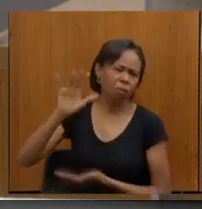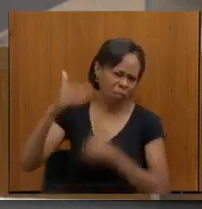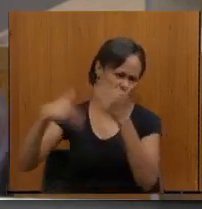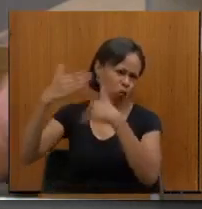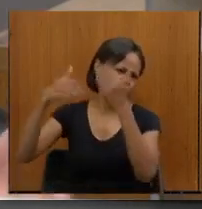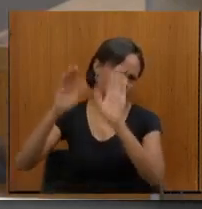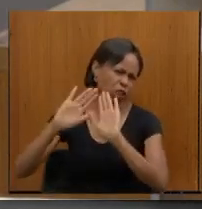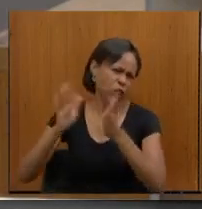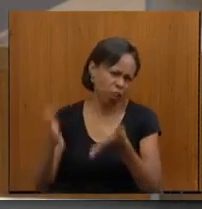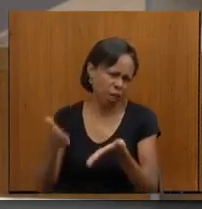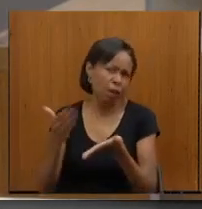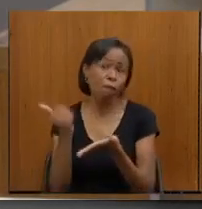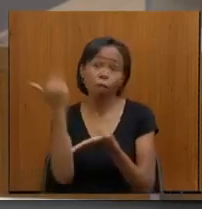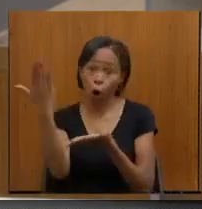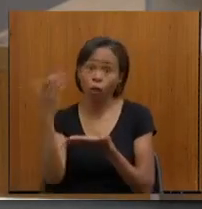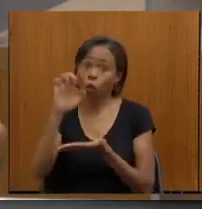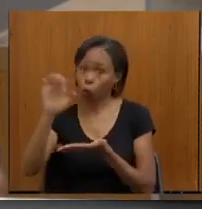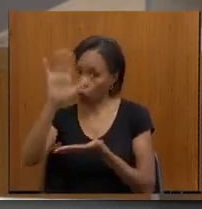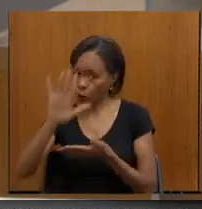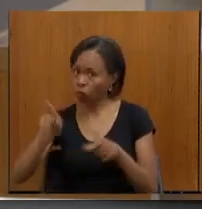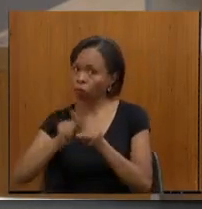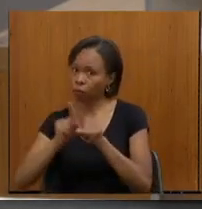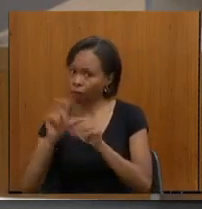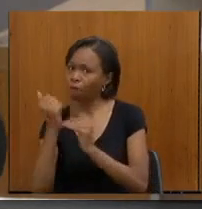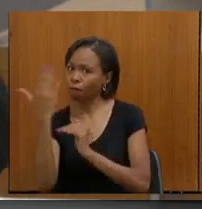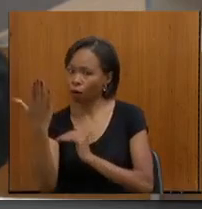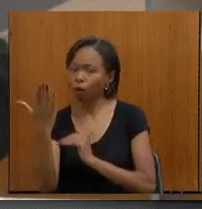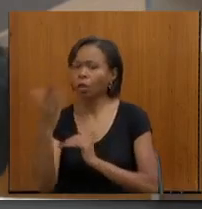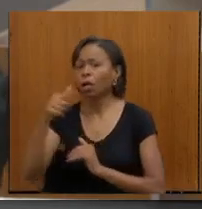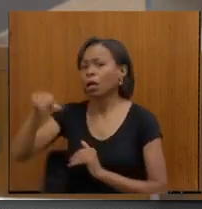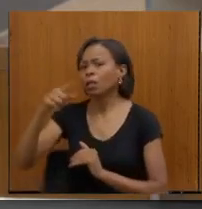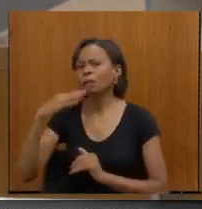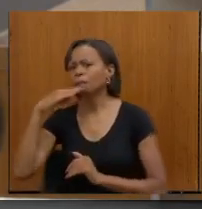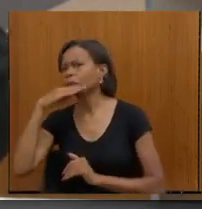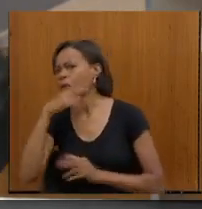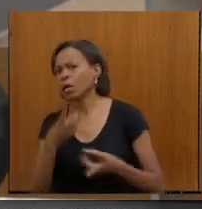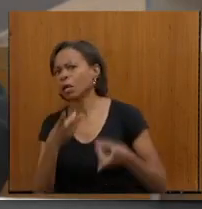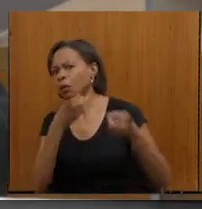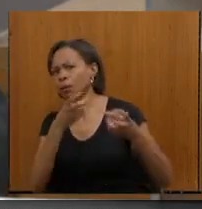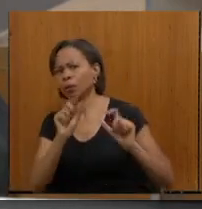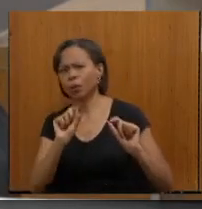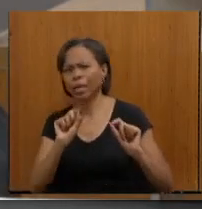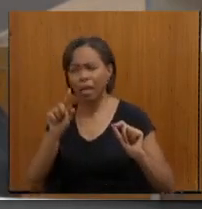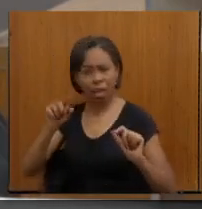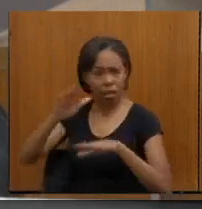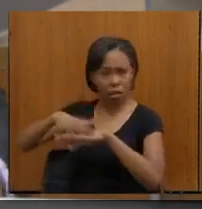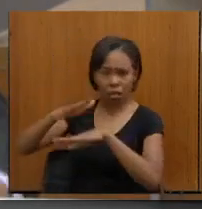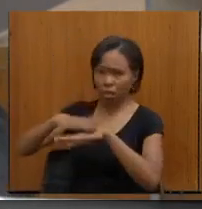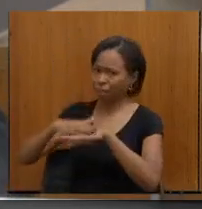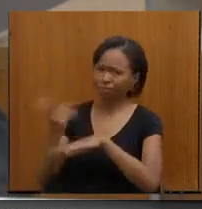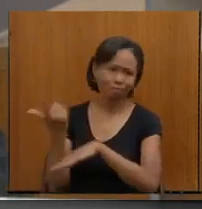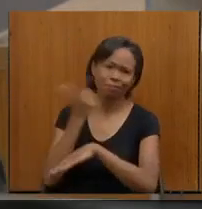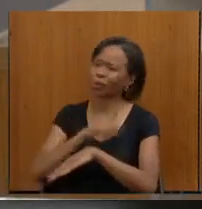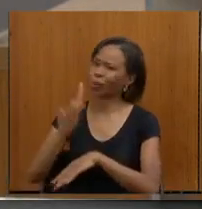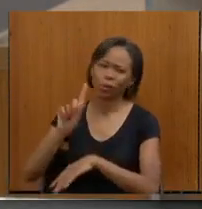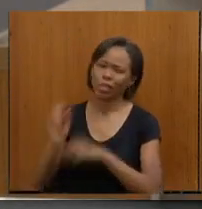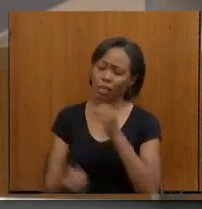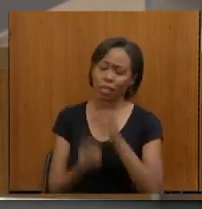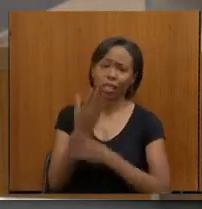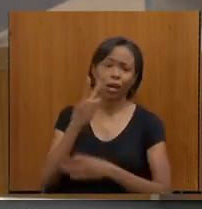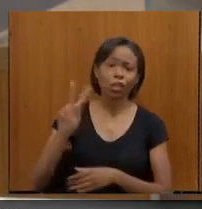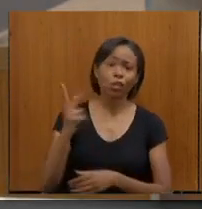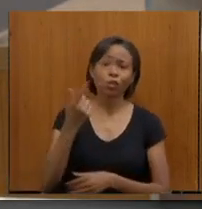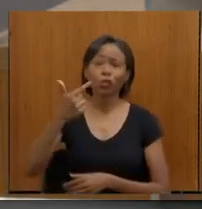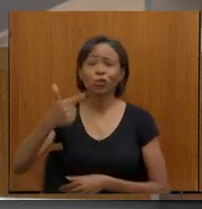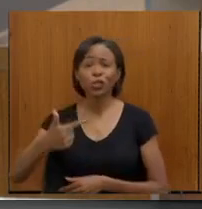também de fora da Europa vai se deram conta de que não conseguirão por si só produzir hidrogênio Verde a